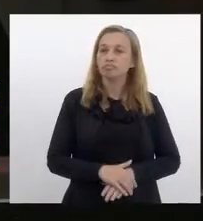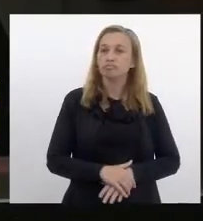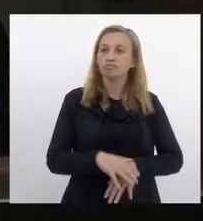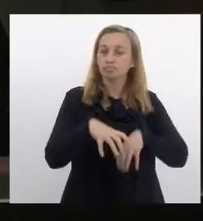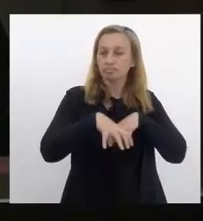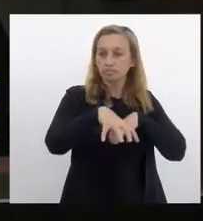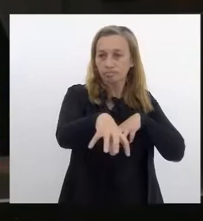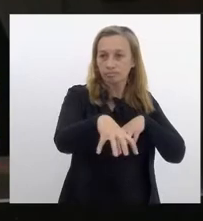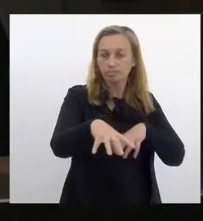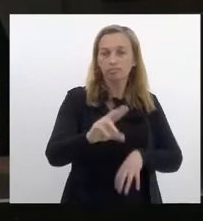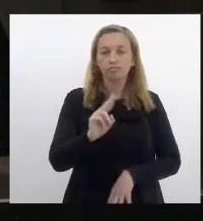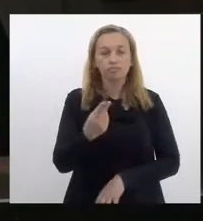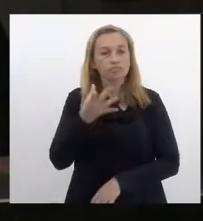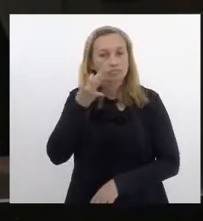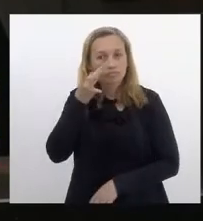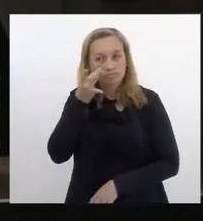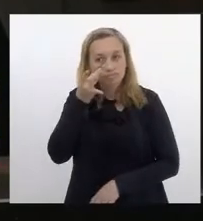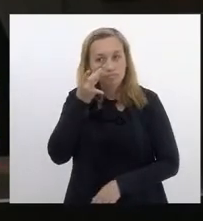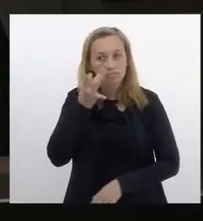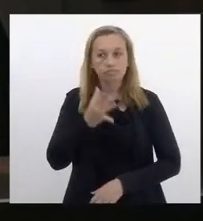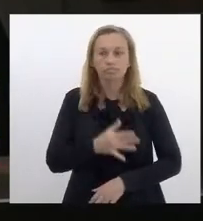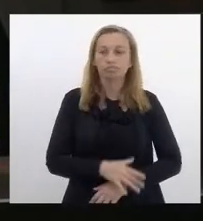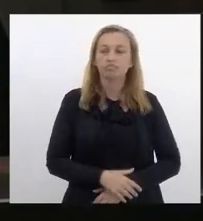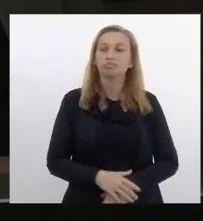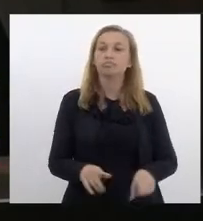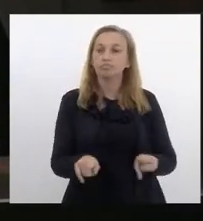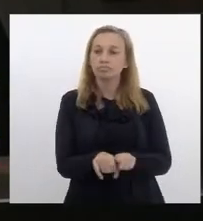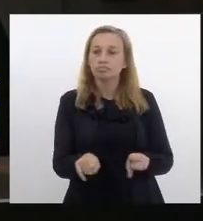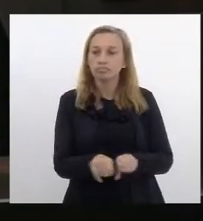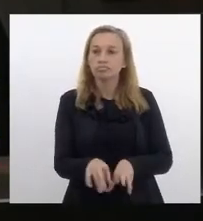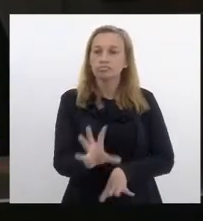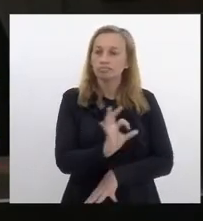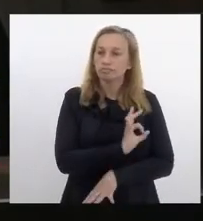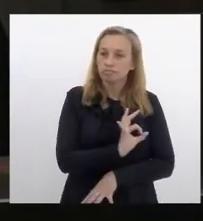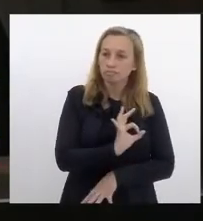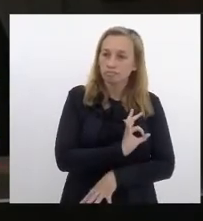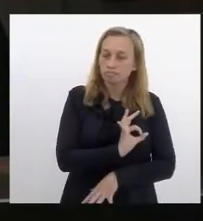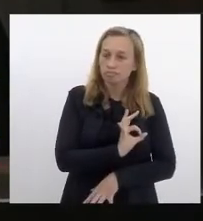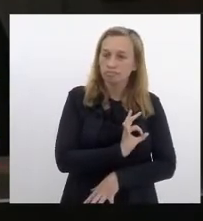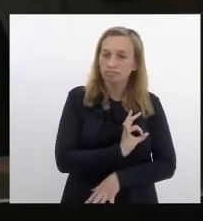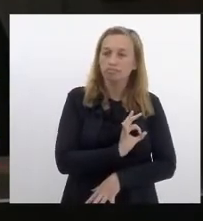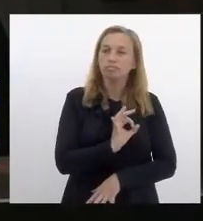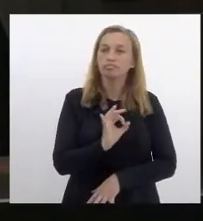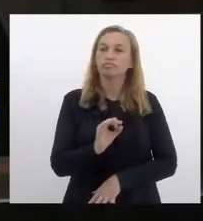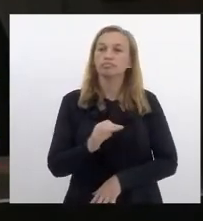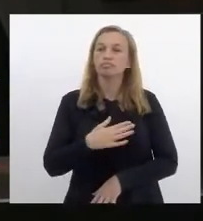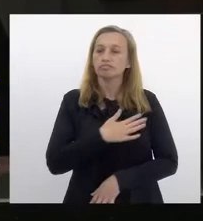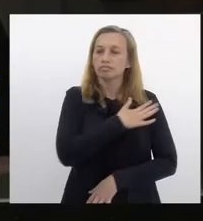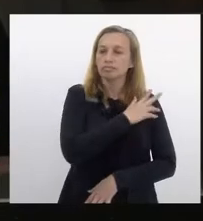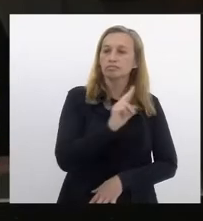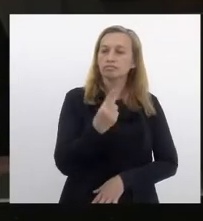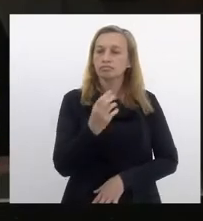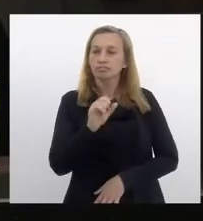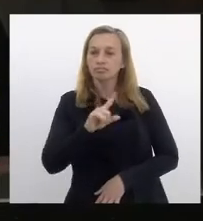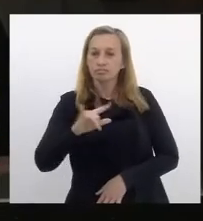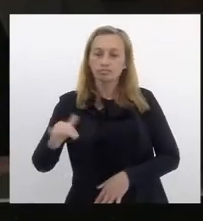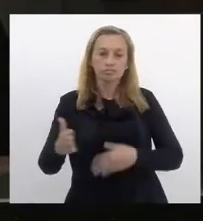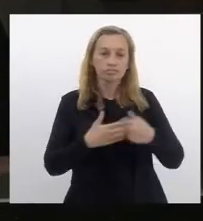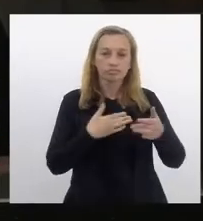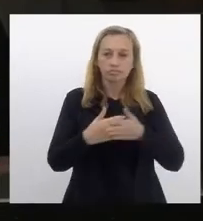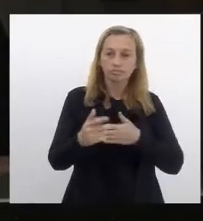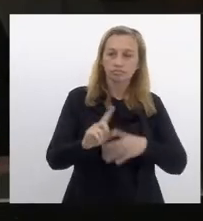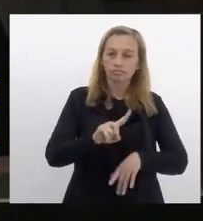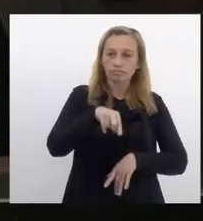sejam oriundos da Polícia Militar, da Polícia Civil ou de qualquer